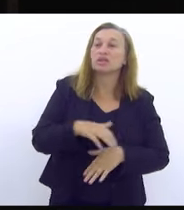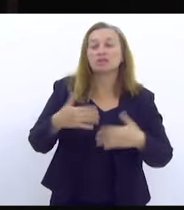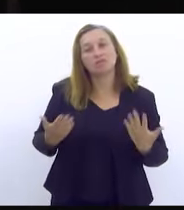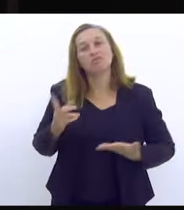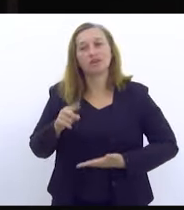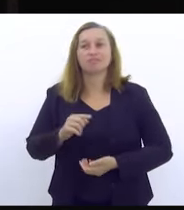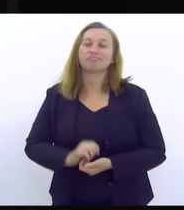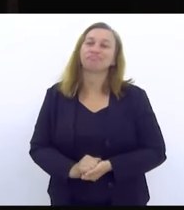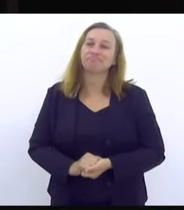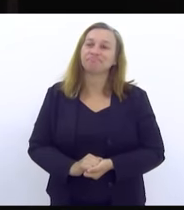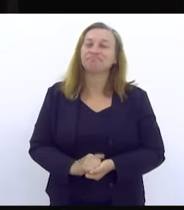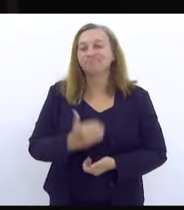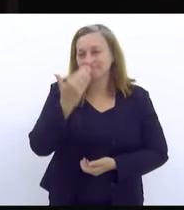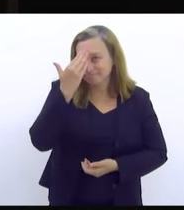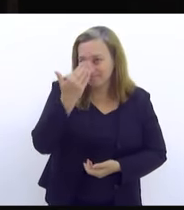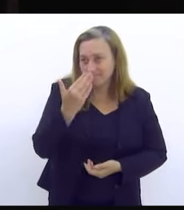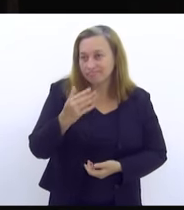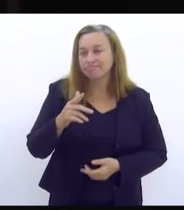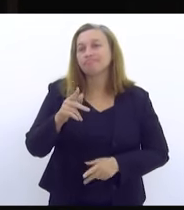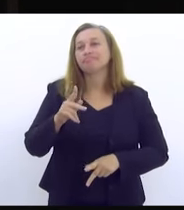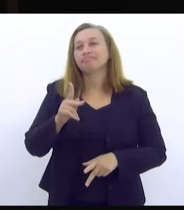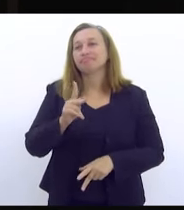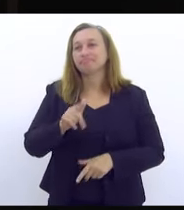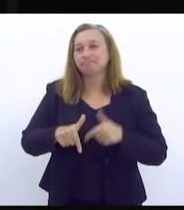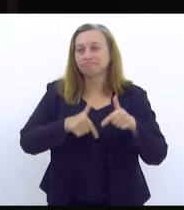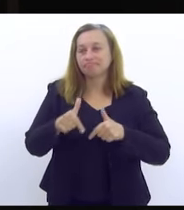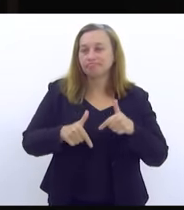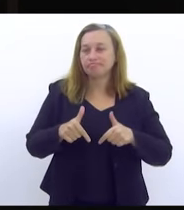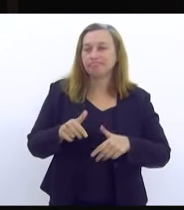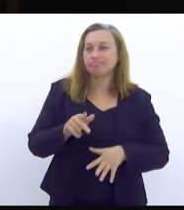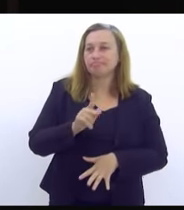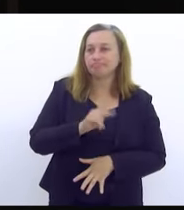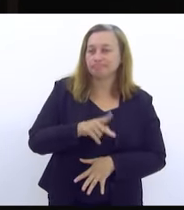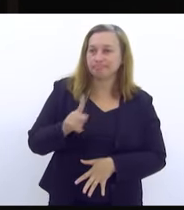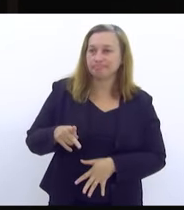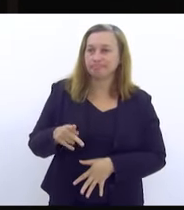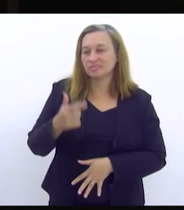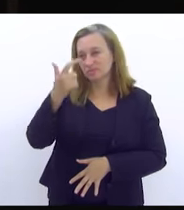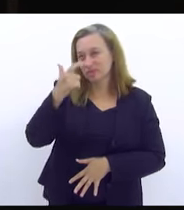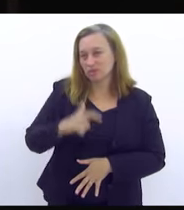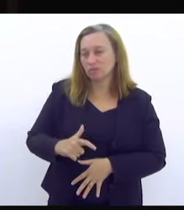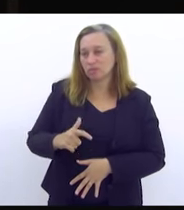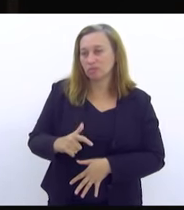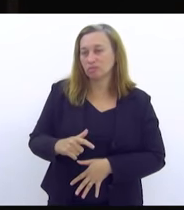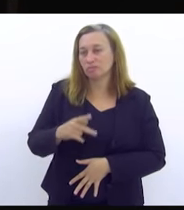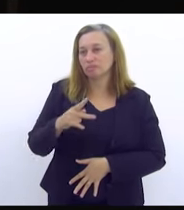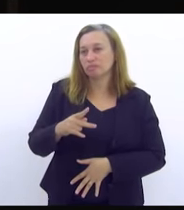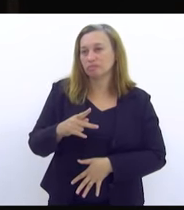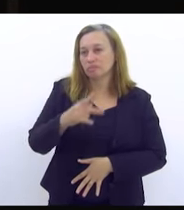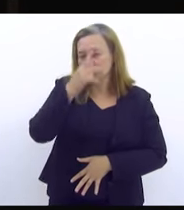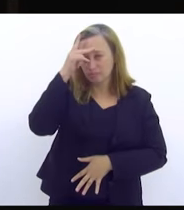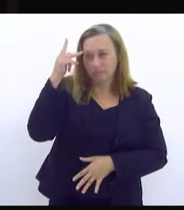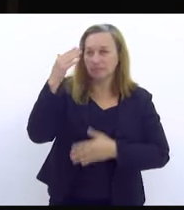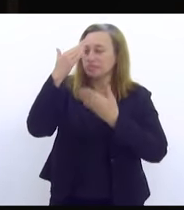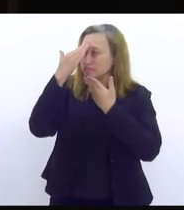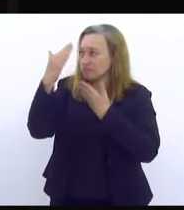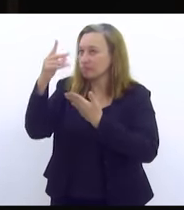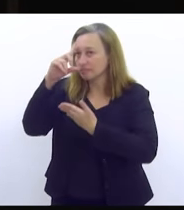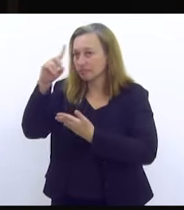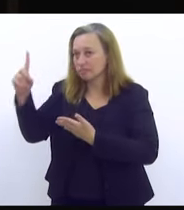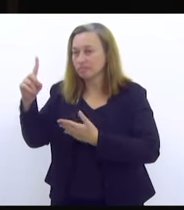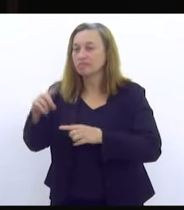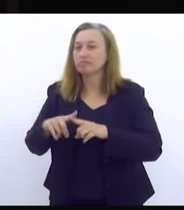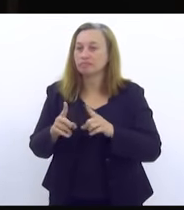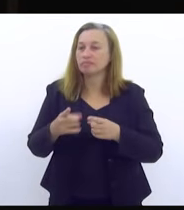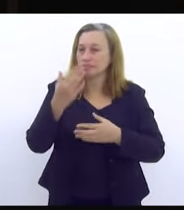isso. Eu queria agradecer muito o trabalho da EBI. Eu sei que hoje eu sou alguém também, graças a Deus, claro, mas